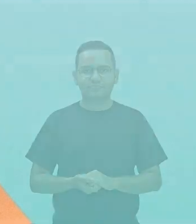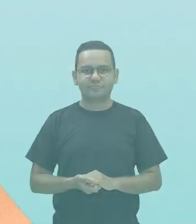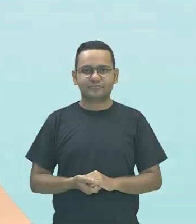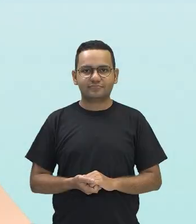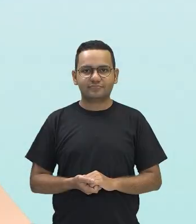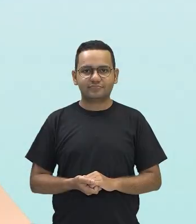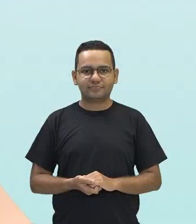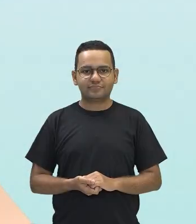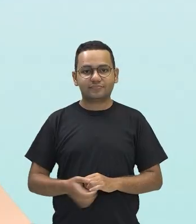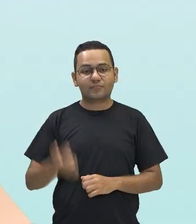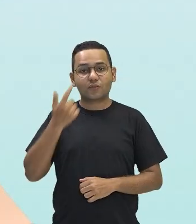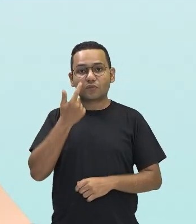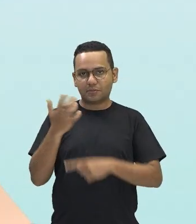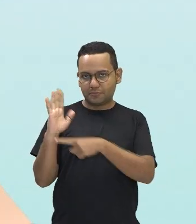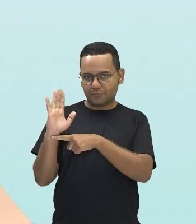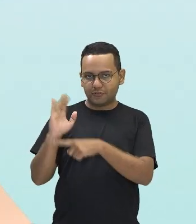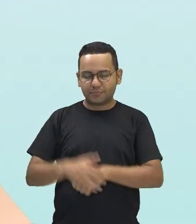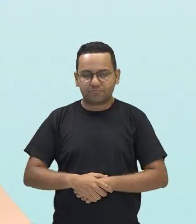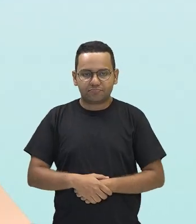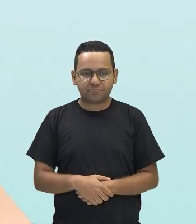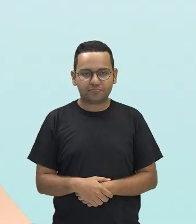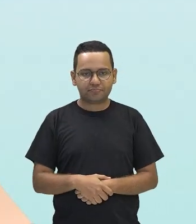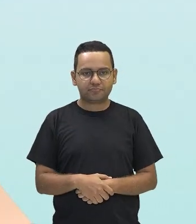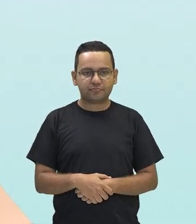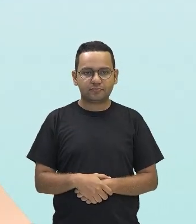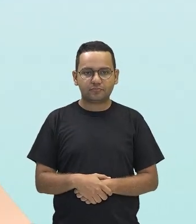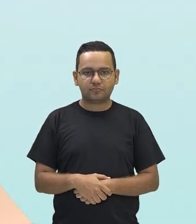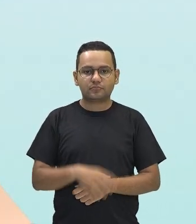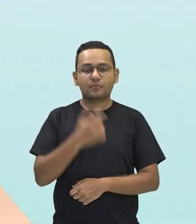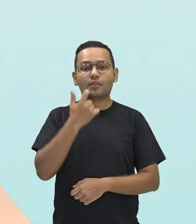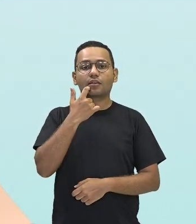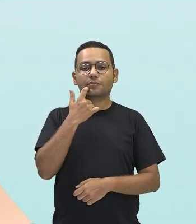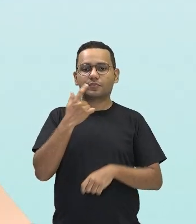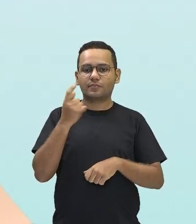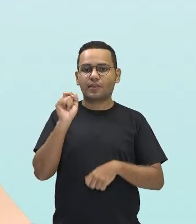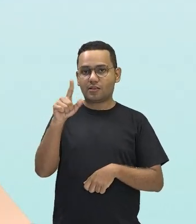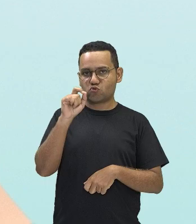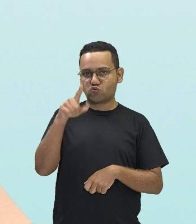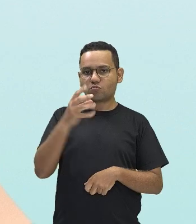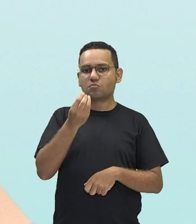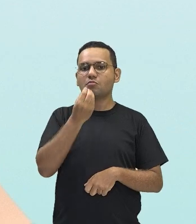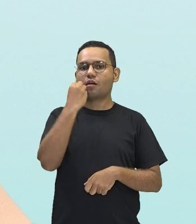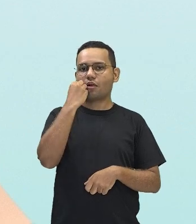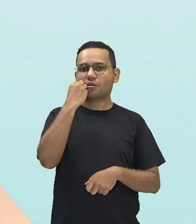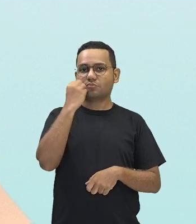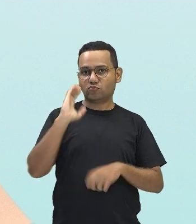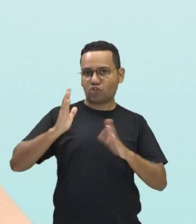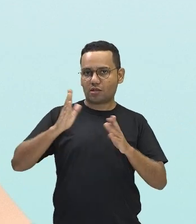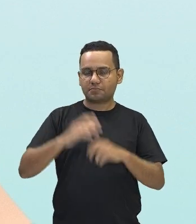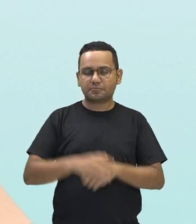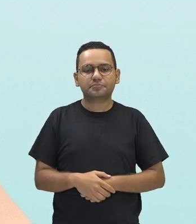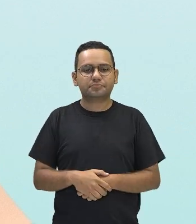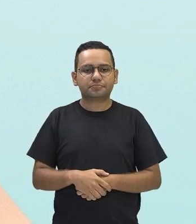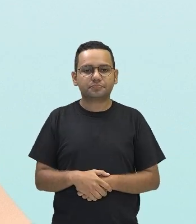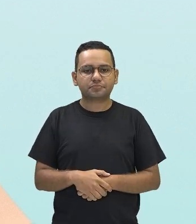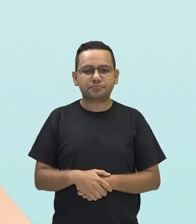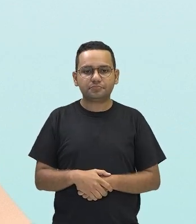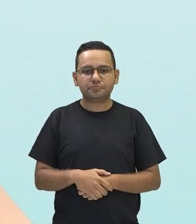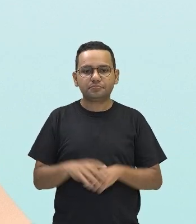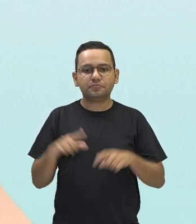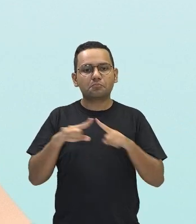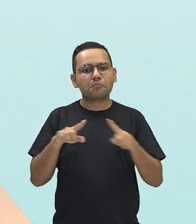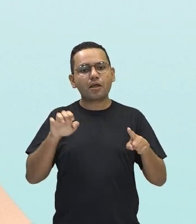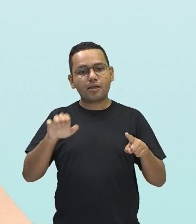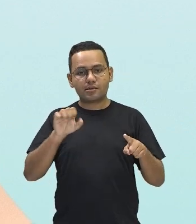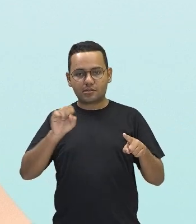Vamos observar aí. O bolo alimentar está na boca, correto? O